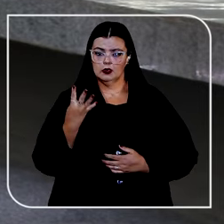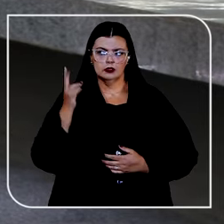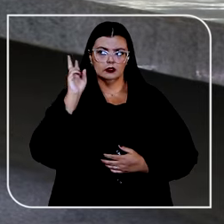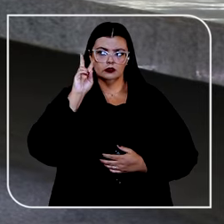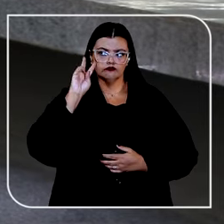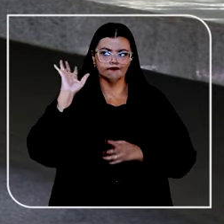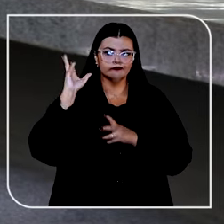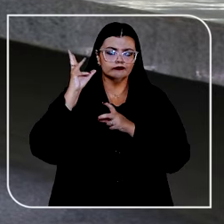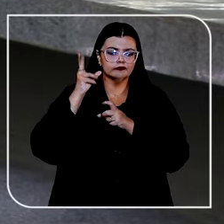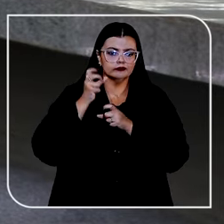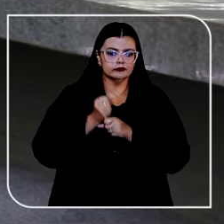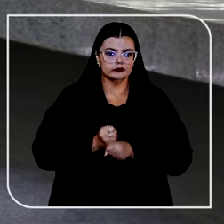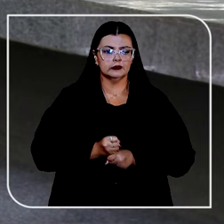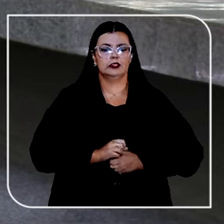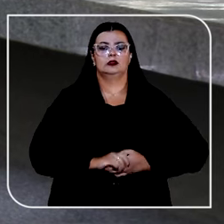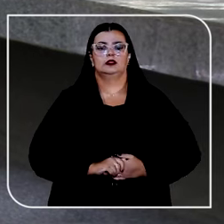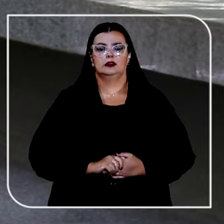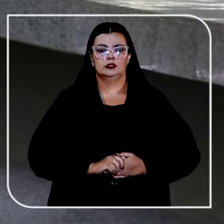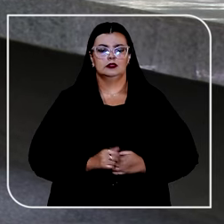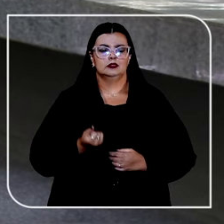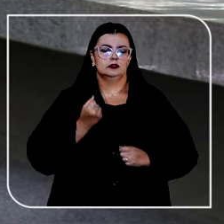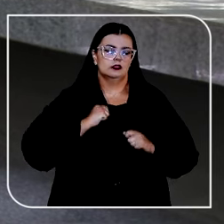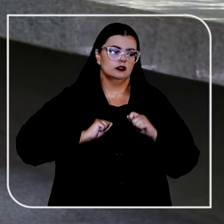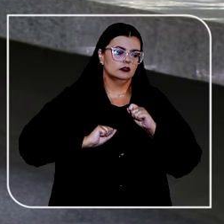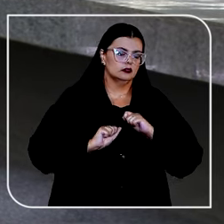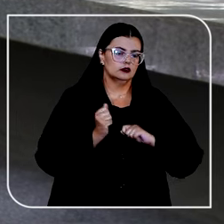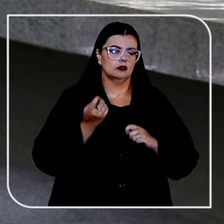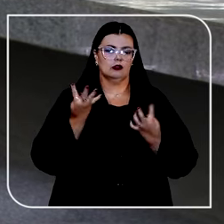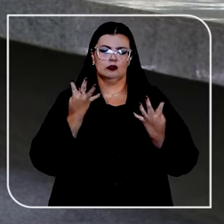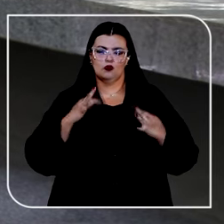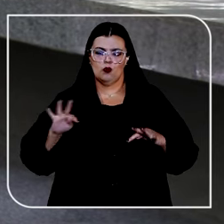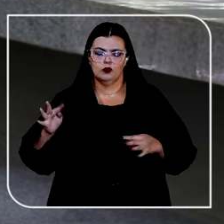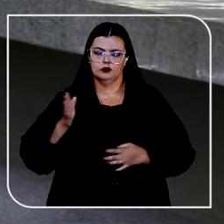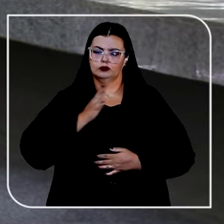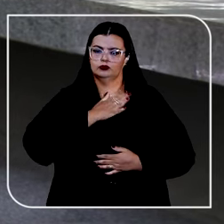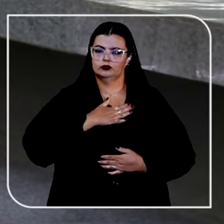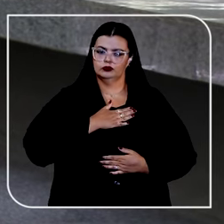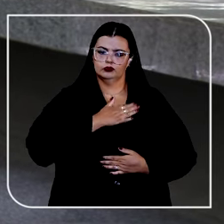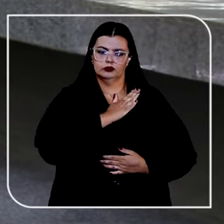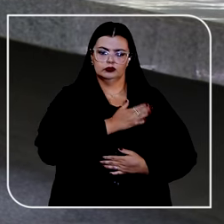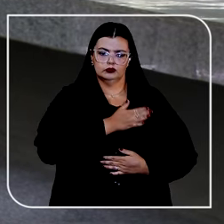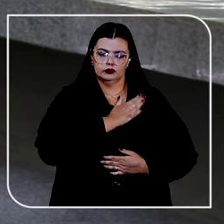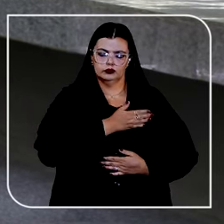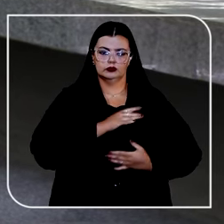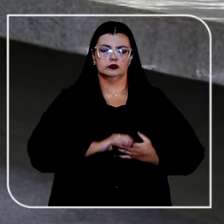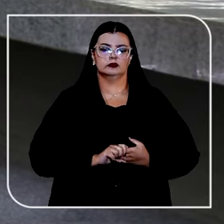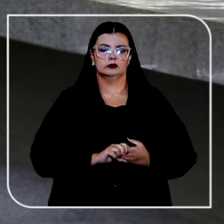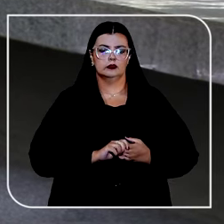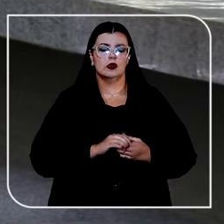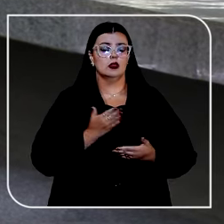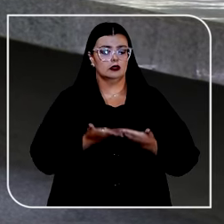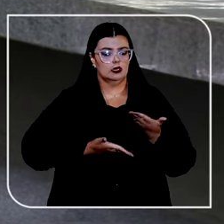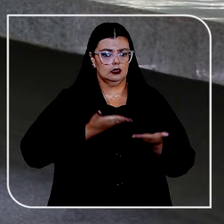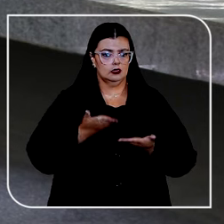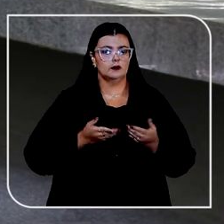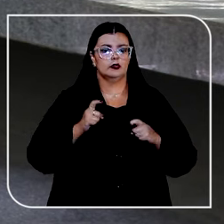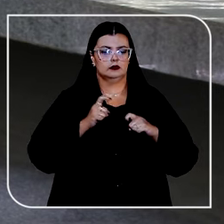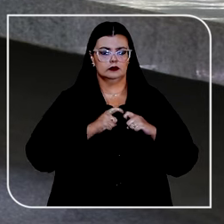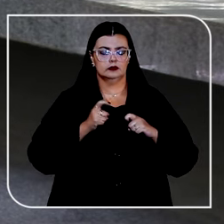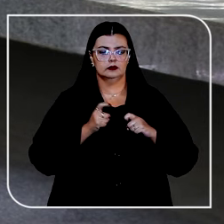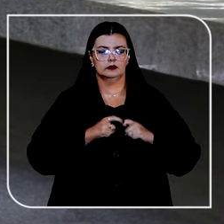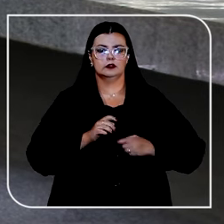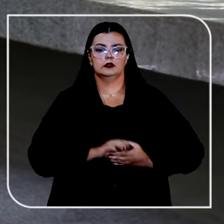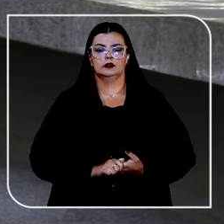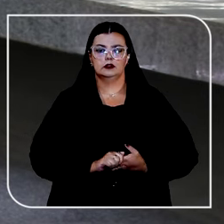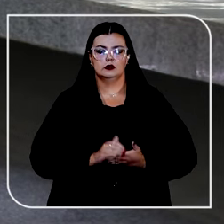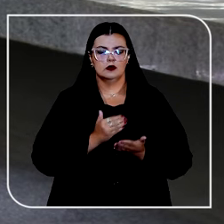de idade As Memórias daqueles fatos passaram a lhe causar crises de pânico e dores no peito que a fizeram Procurar atendimento médico a mulher